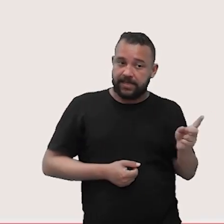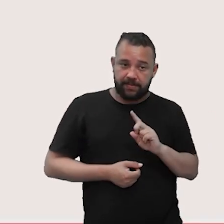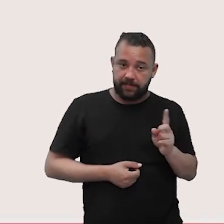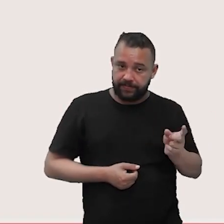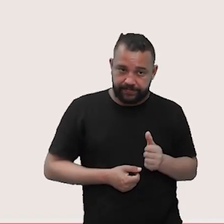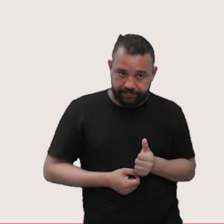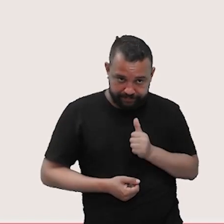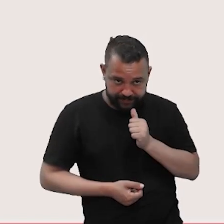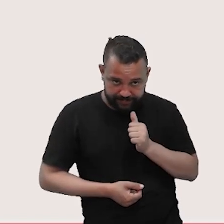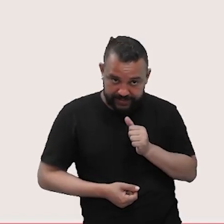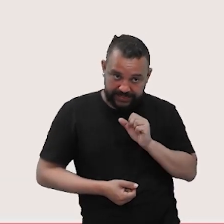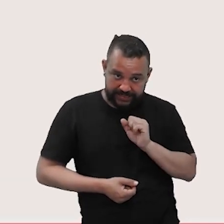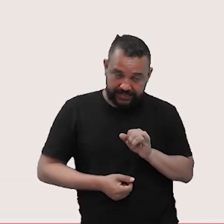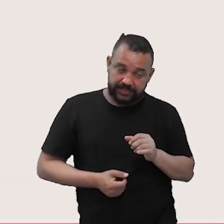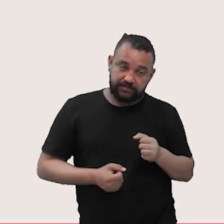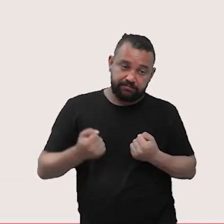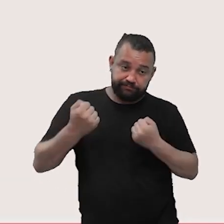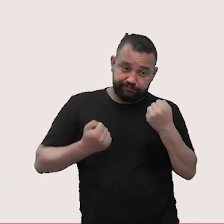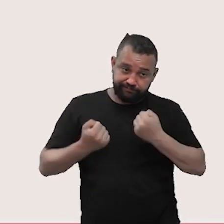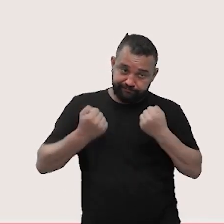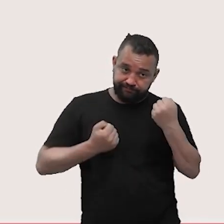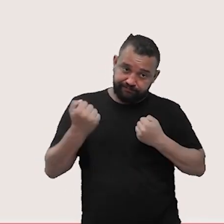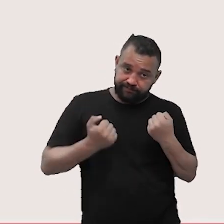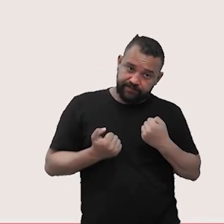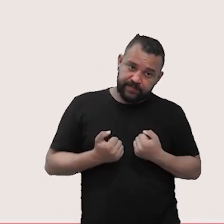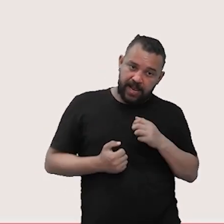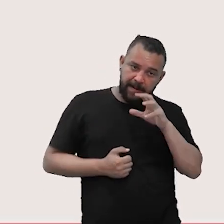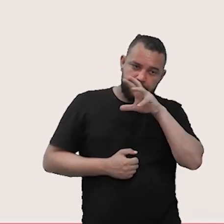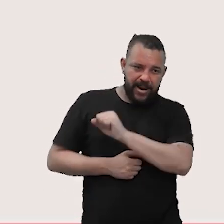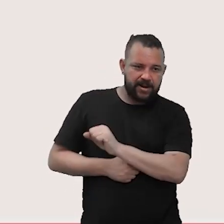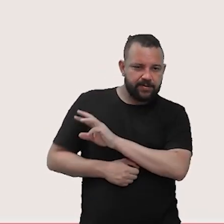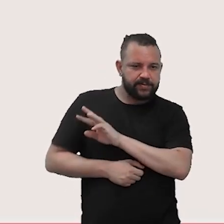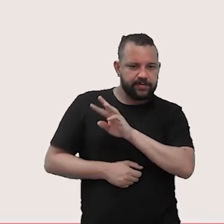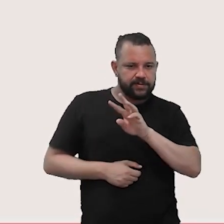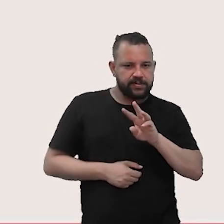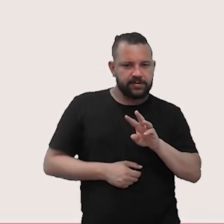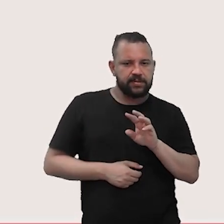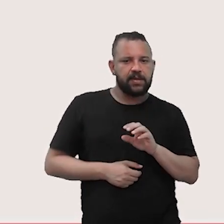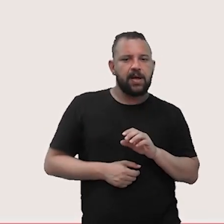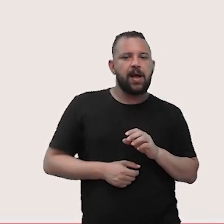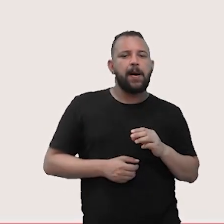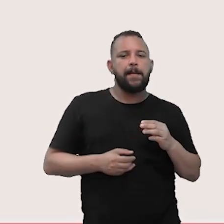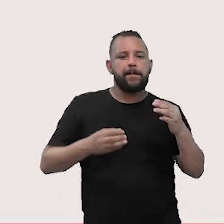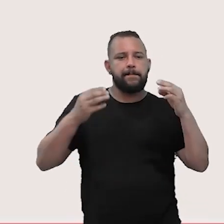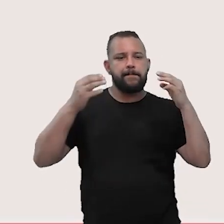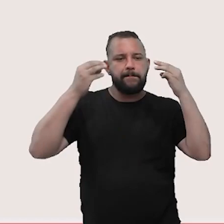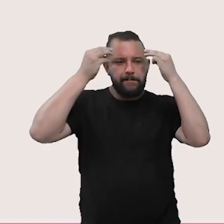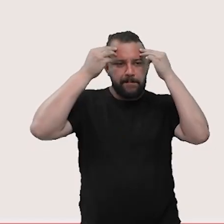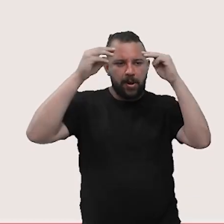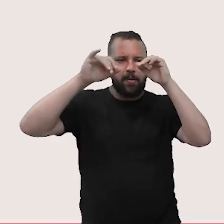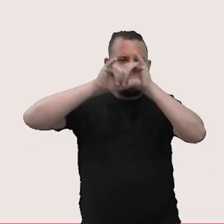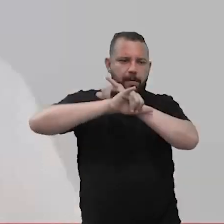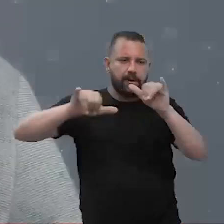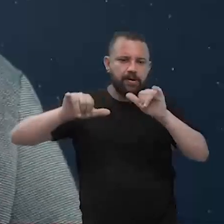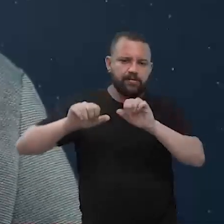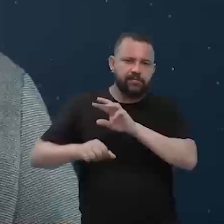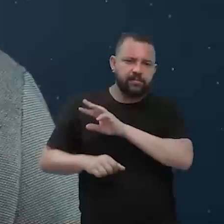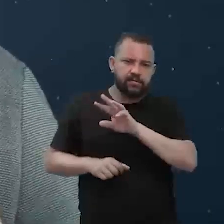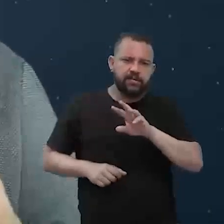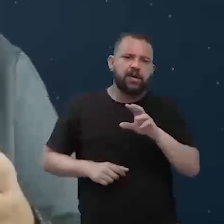lá, o site foi tirado do site, portal propaganda. Se é propaganda, ele já está me dando o gênero